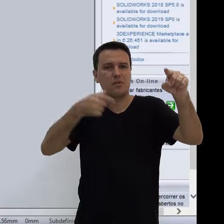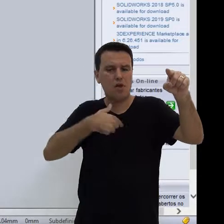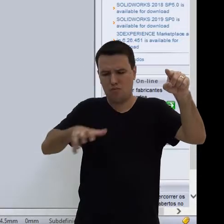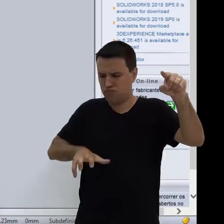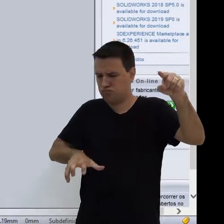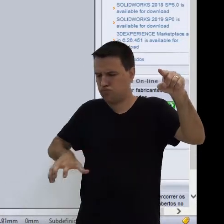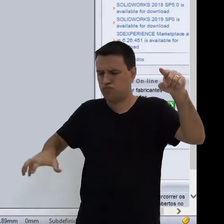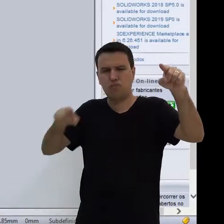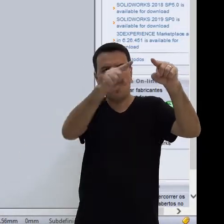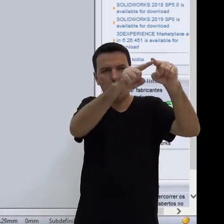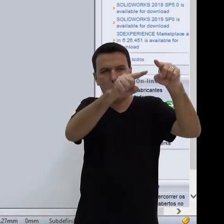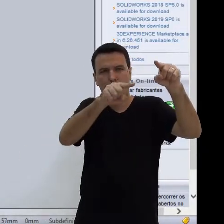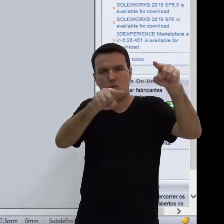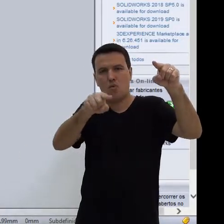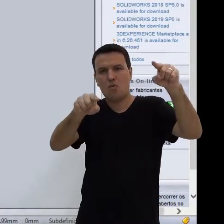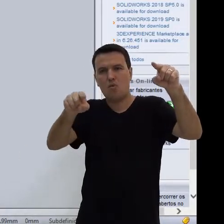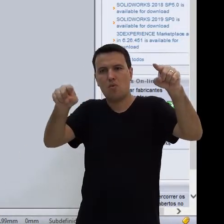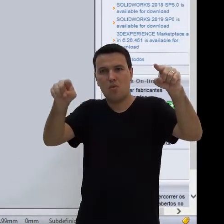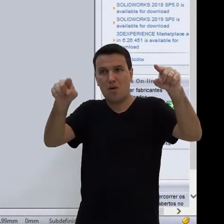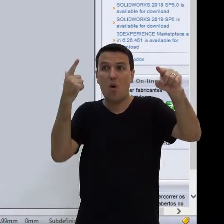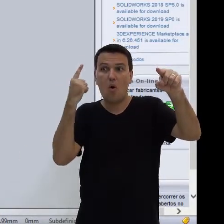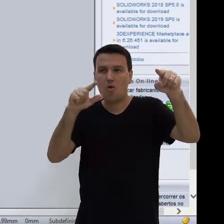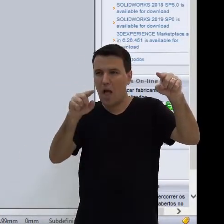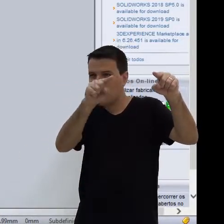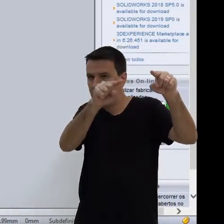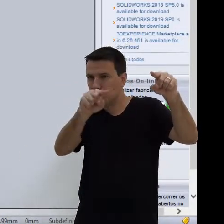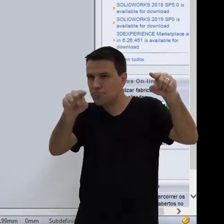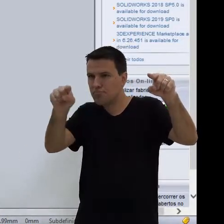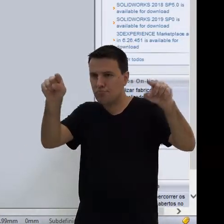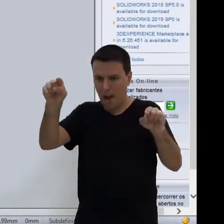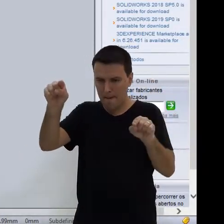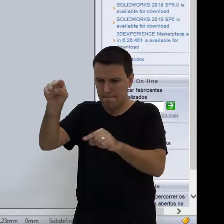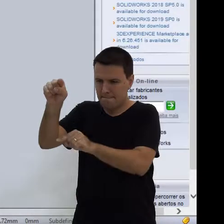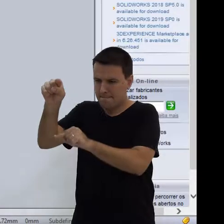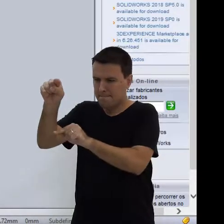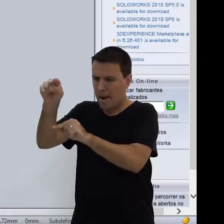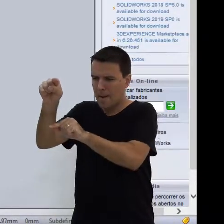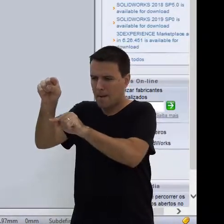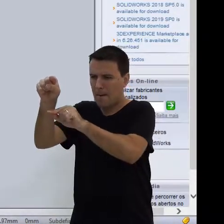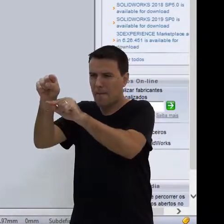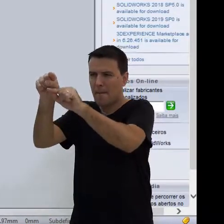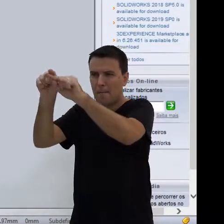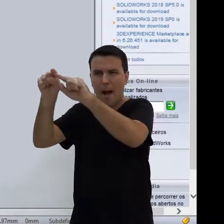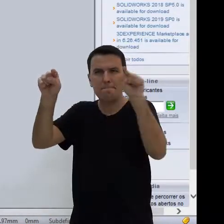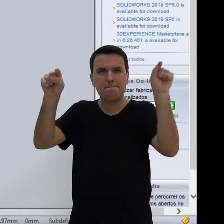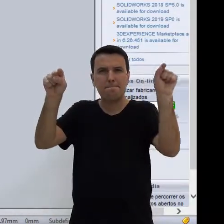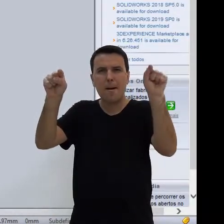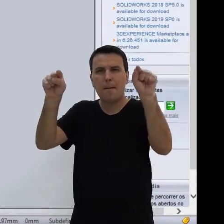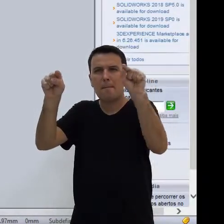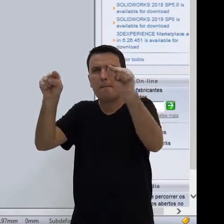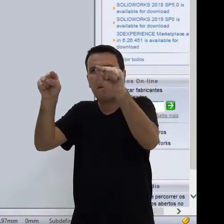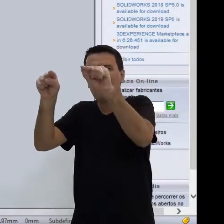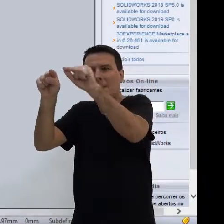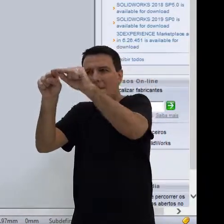caminhando sem clicar até que o ponto se alinhe com a origem, alinhou, e também se alinhe com o outro ponto